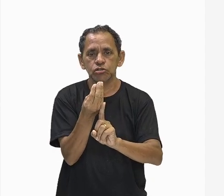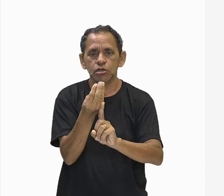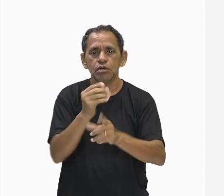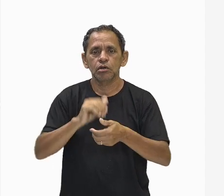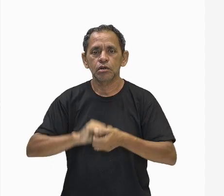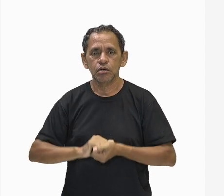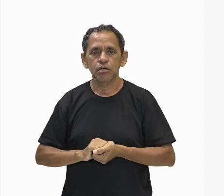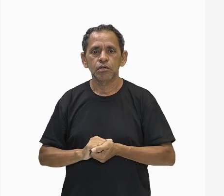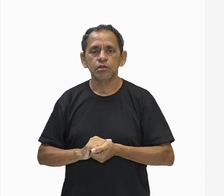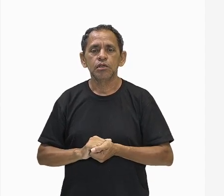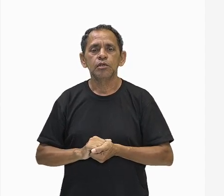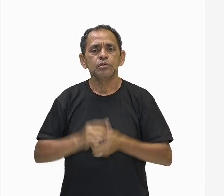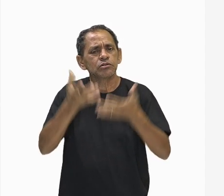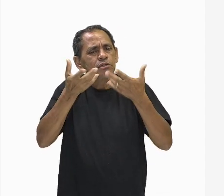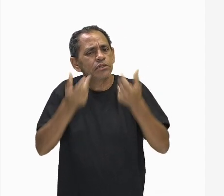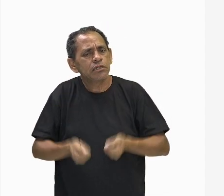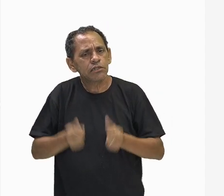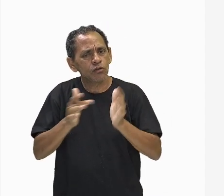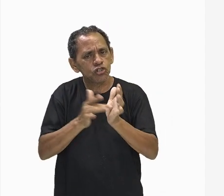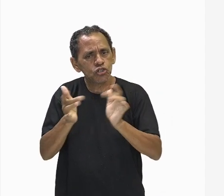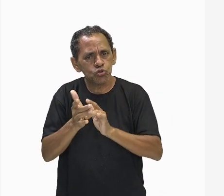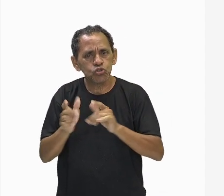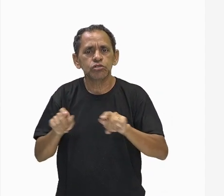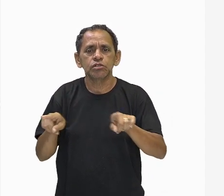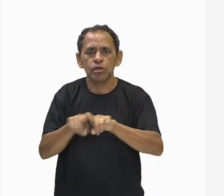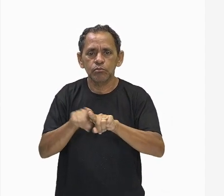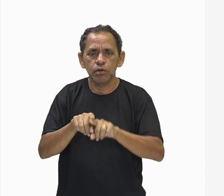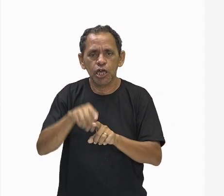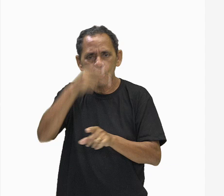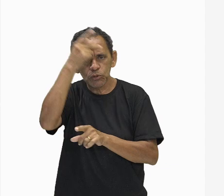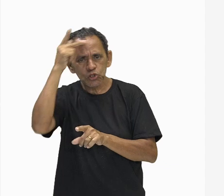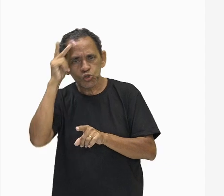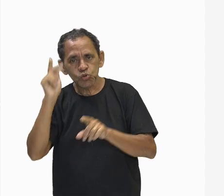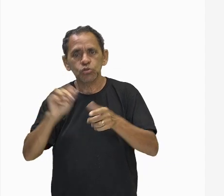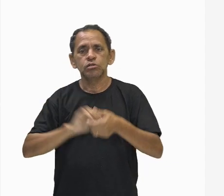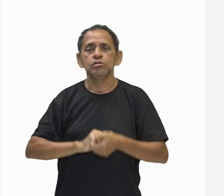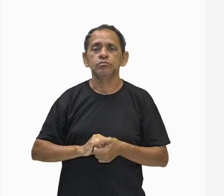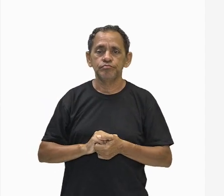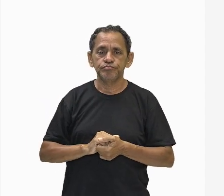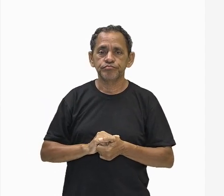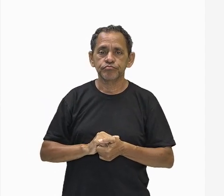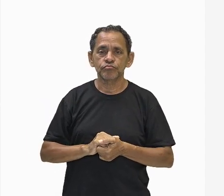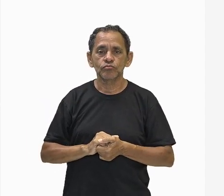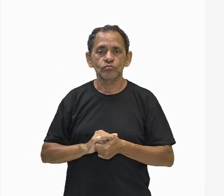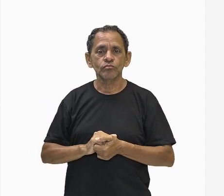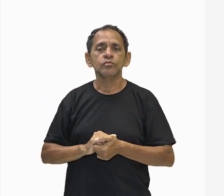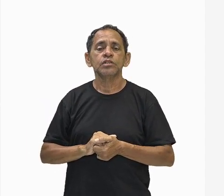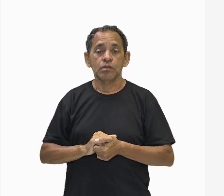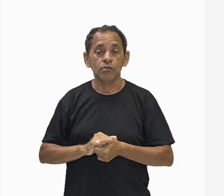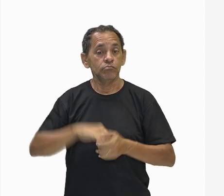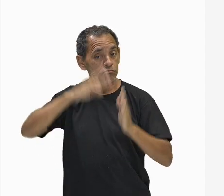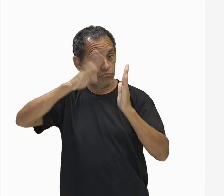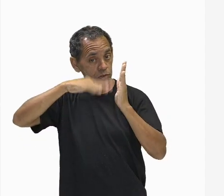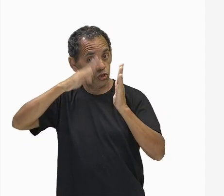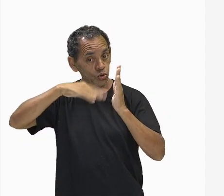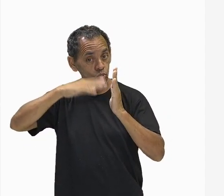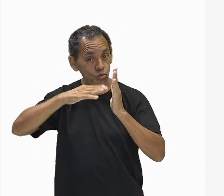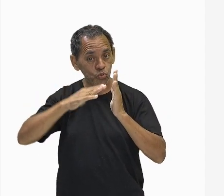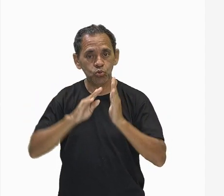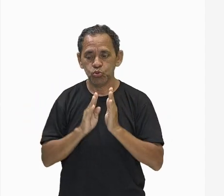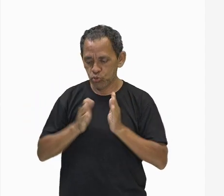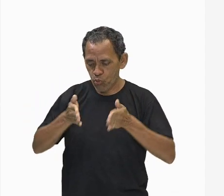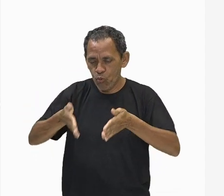convertidos na fé de Jesus Cristo. Eram manifestações feitas especialmente através de pinturas nas catatumbas e